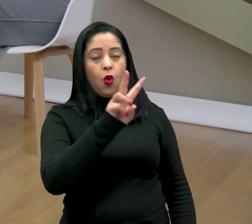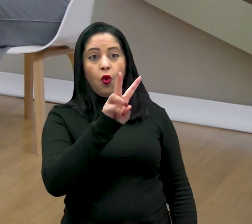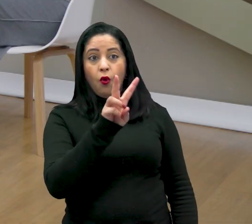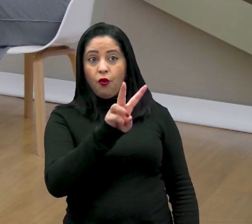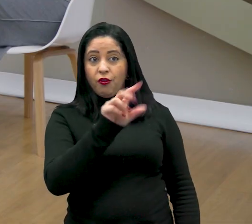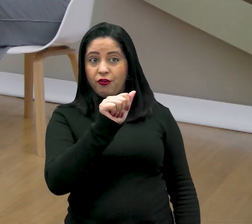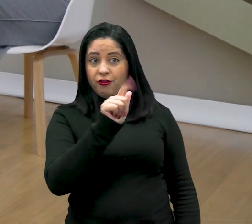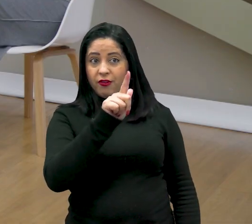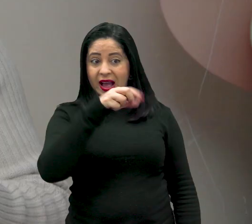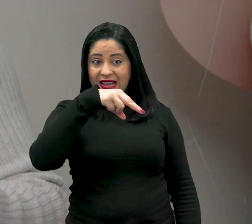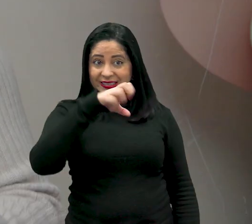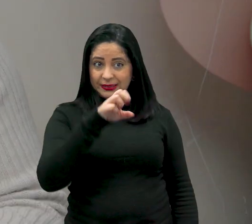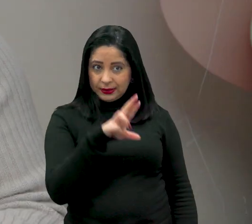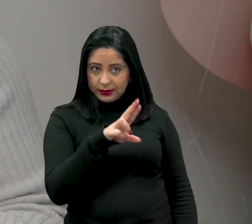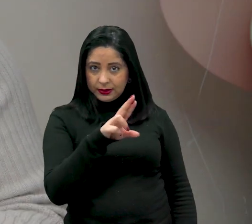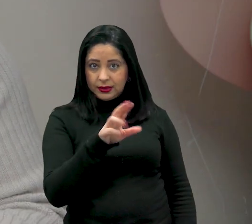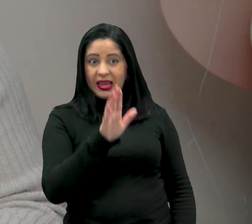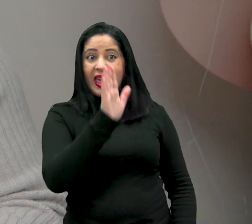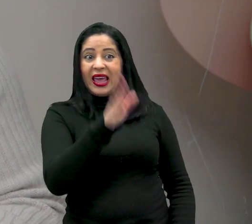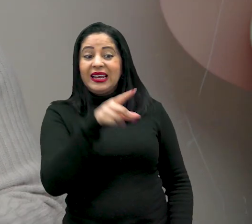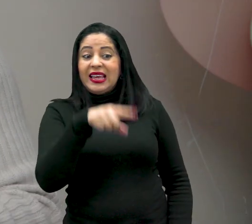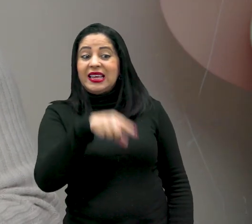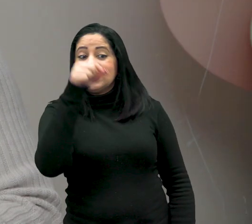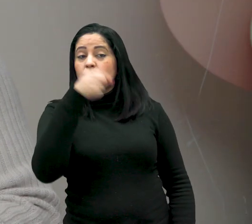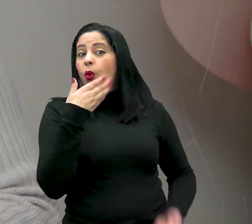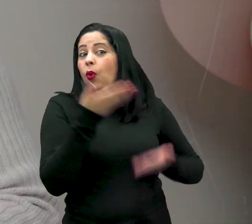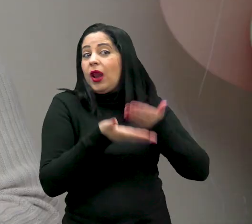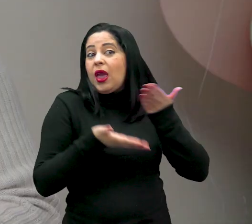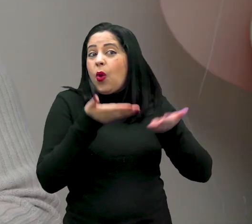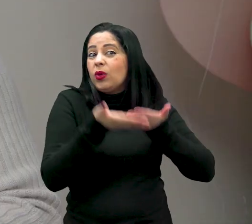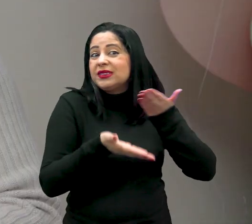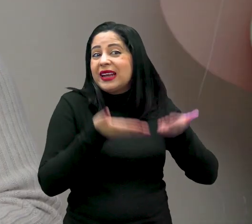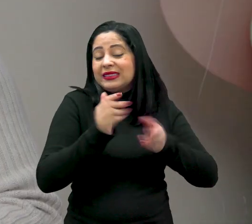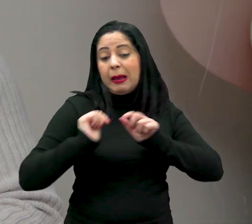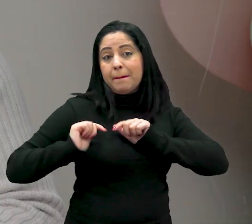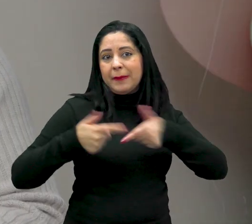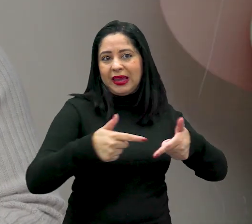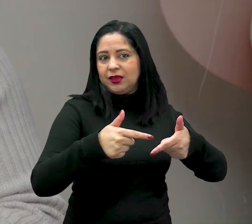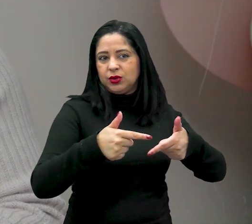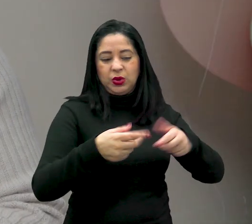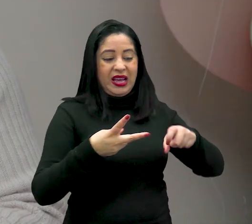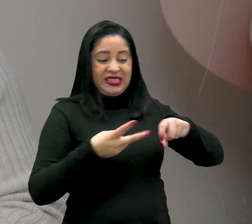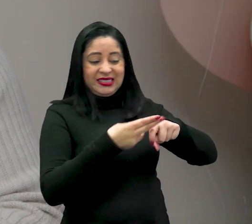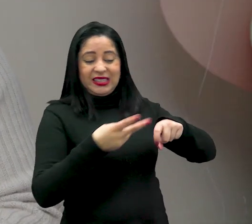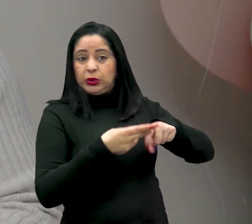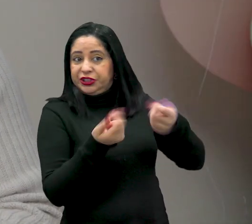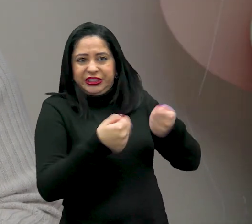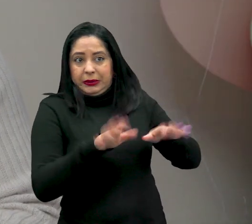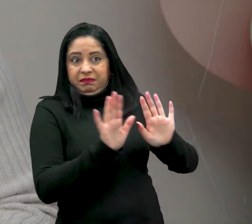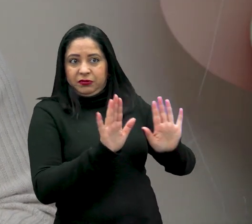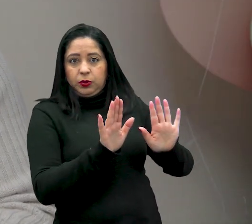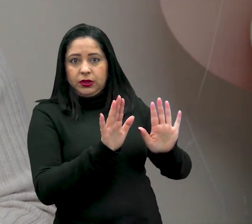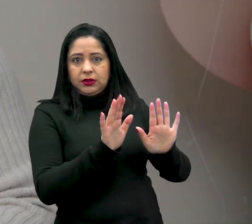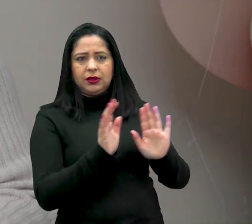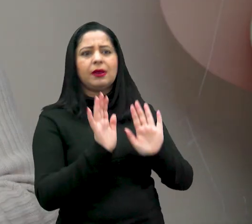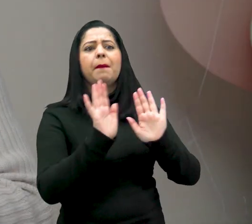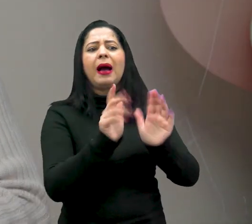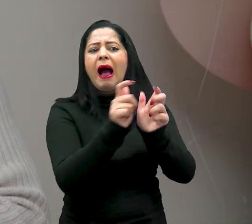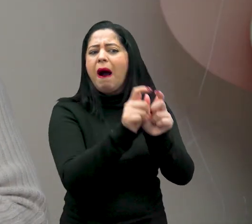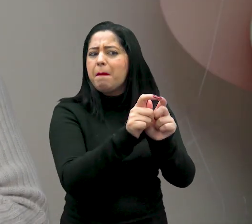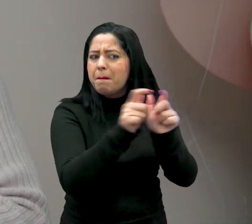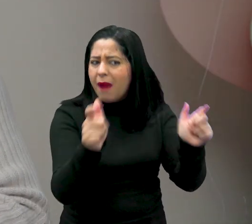E logo de cara já foi apresentado isso. Ele optou por um tratamento que não precisou de cirurgia. É